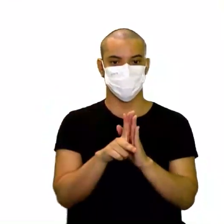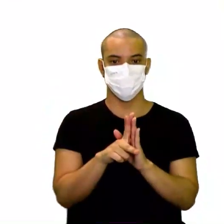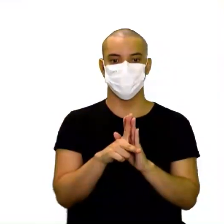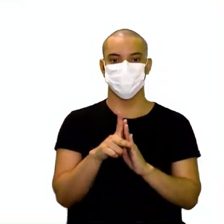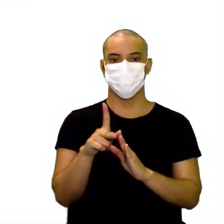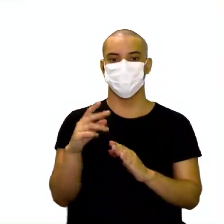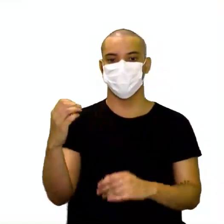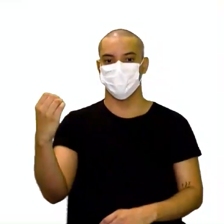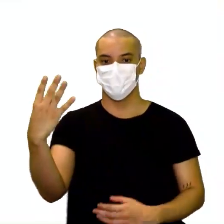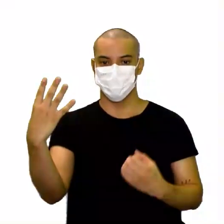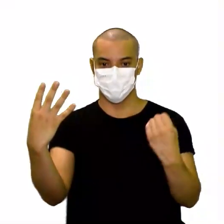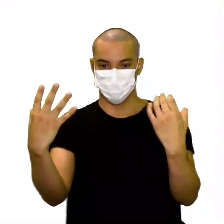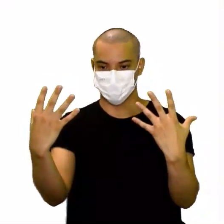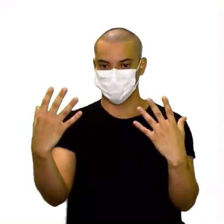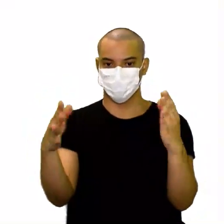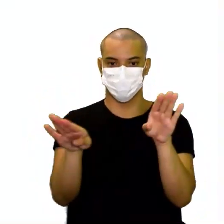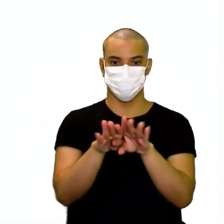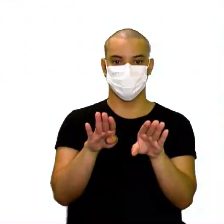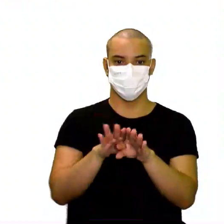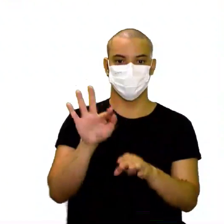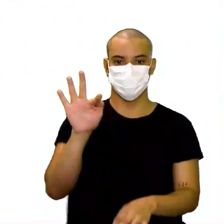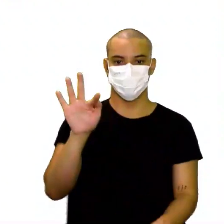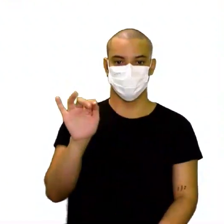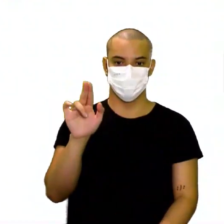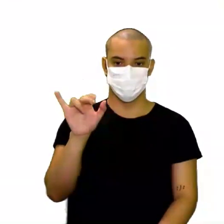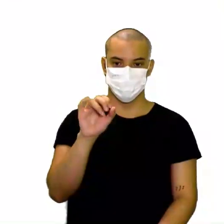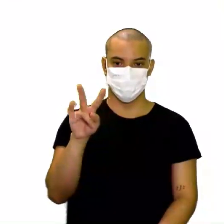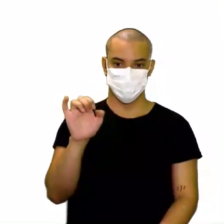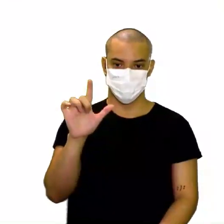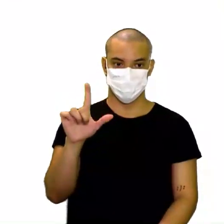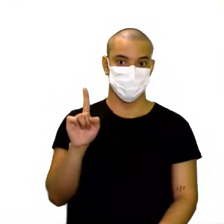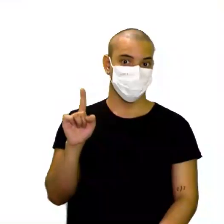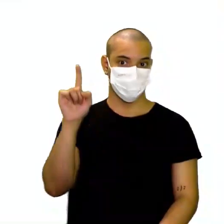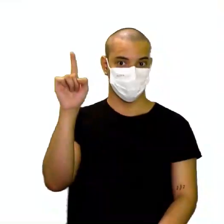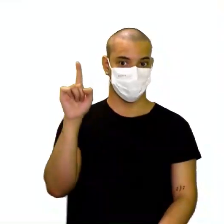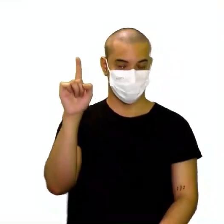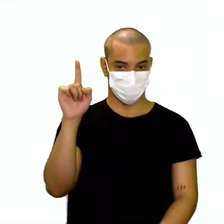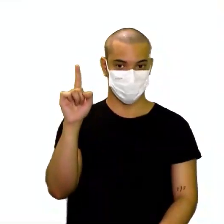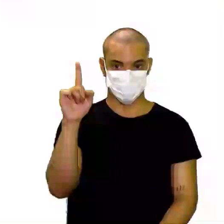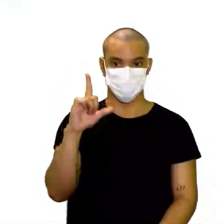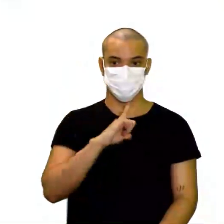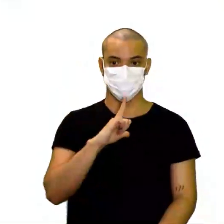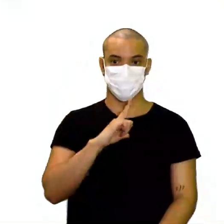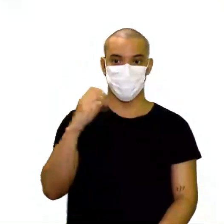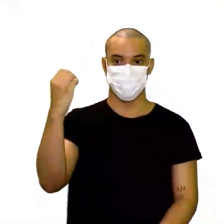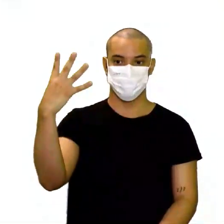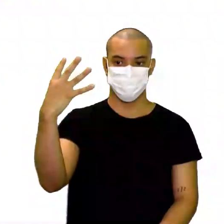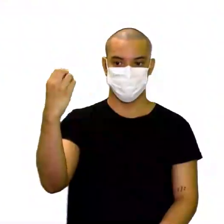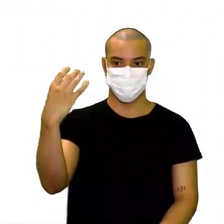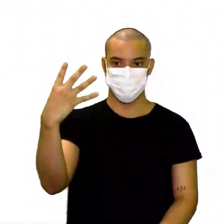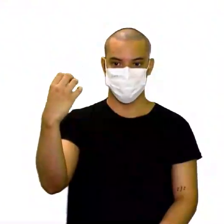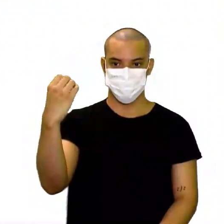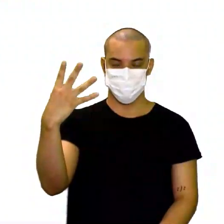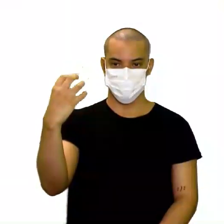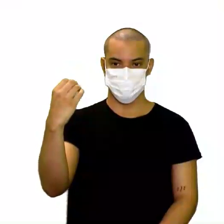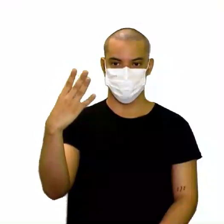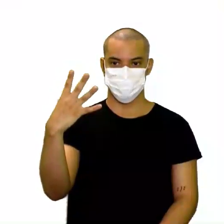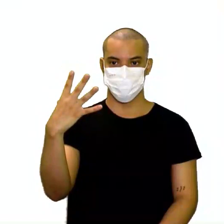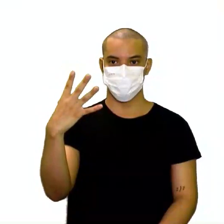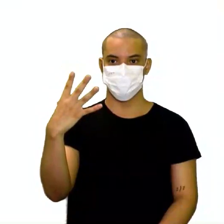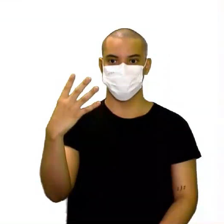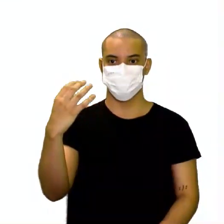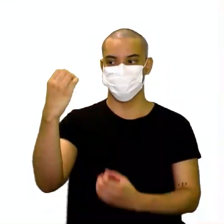na figura acima, que é essa figura aqui que eu mostrei para vocês. Então você vai ter, ó, a lâmpada aqui, ó, conectada em